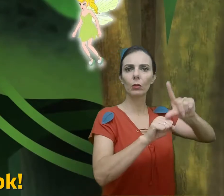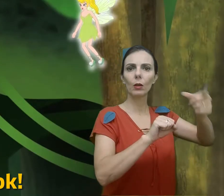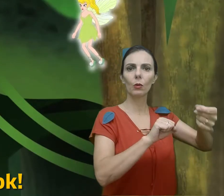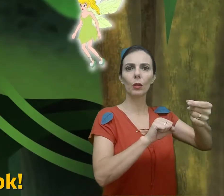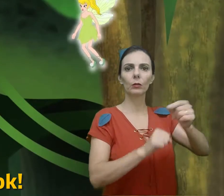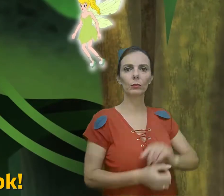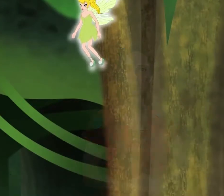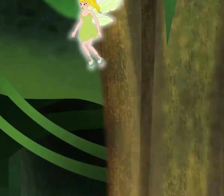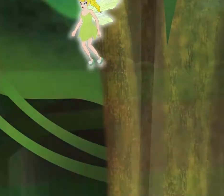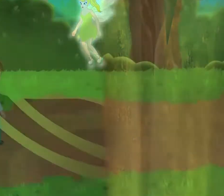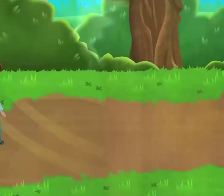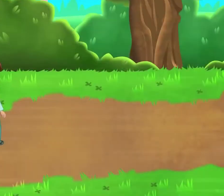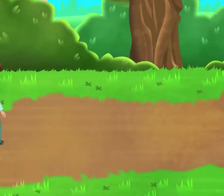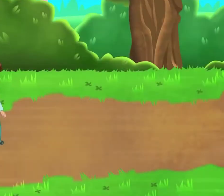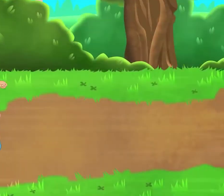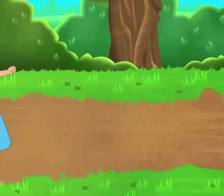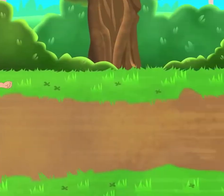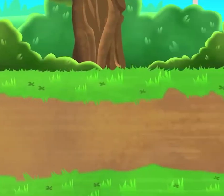eu cuidarei do Hook.